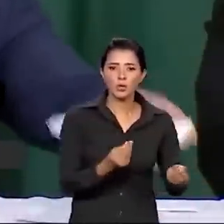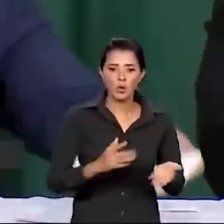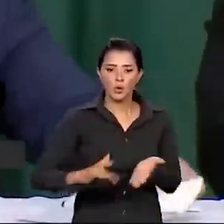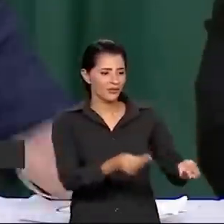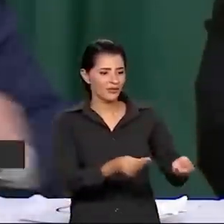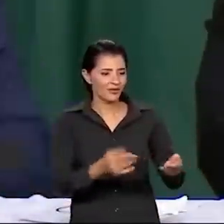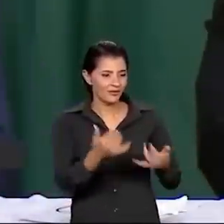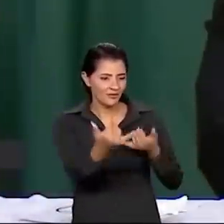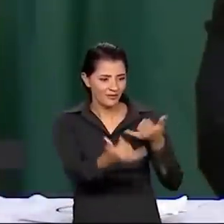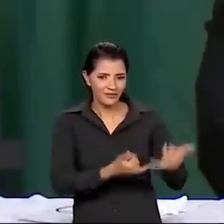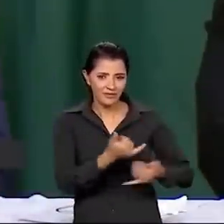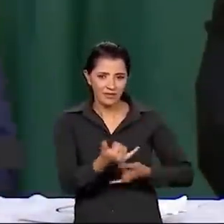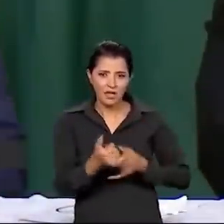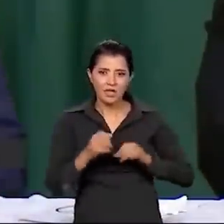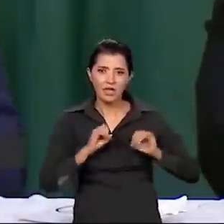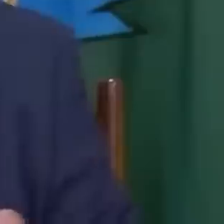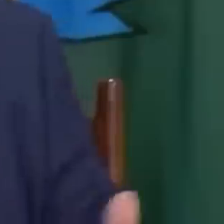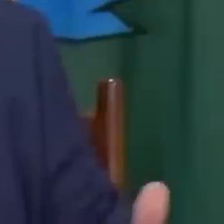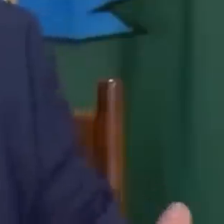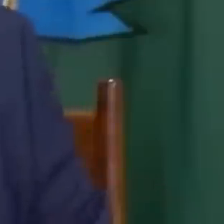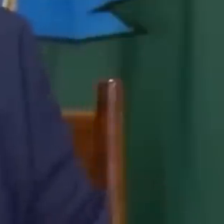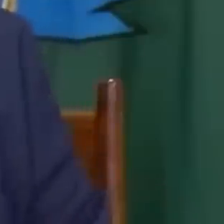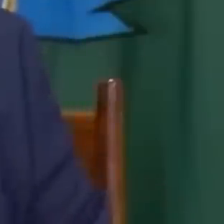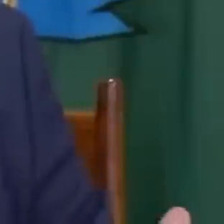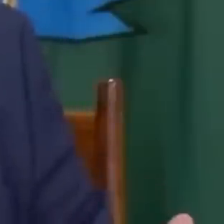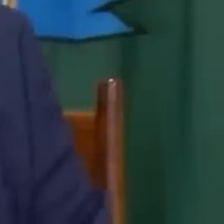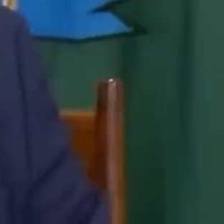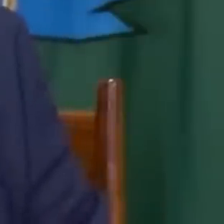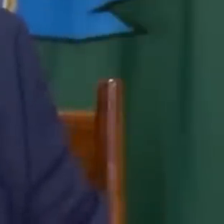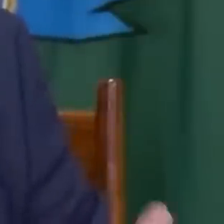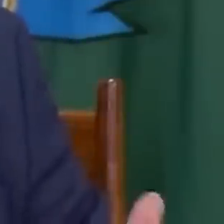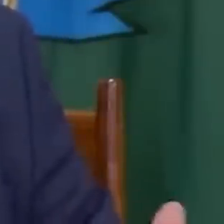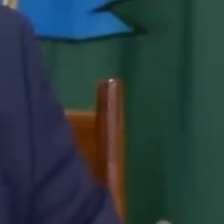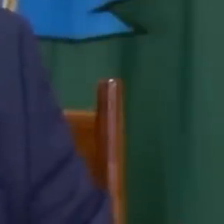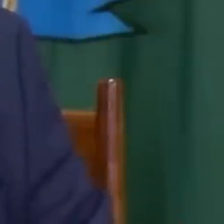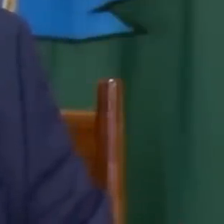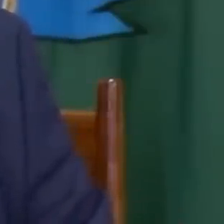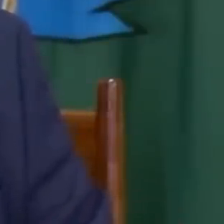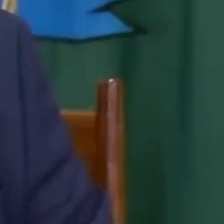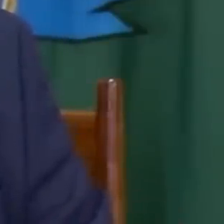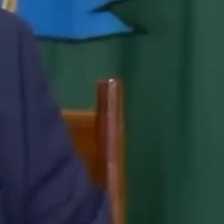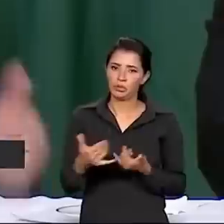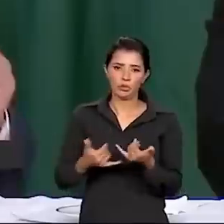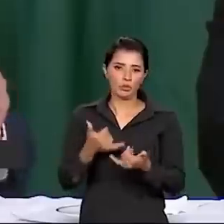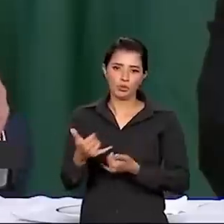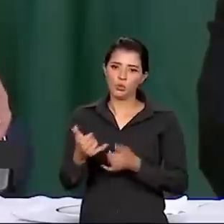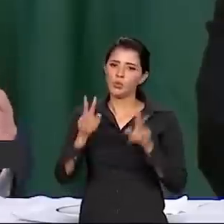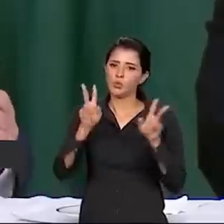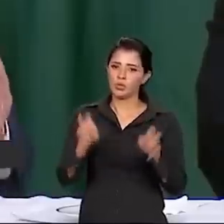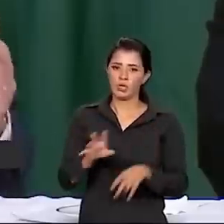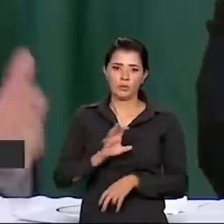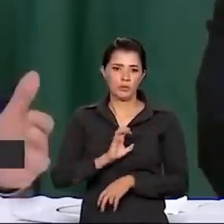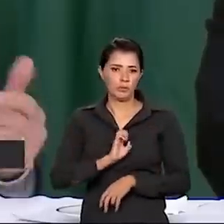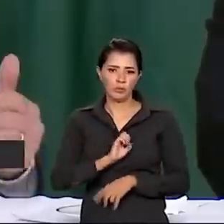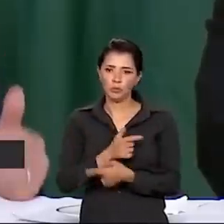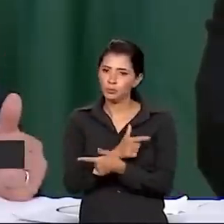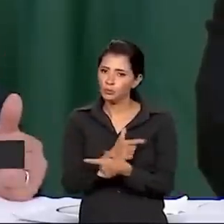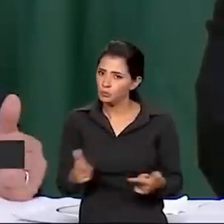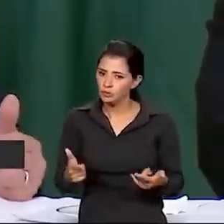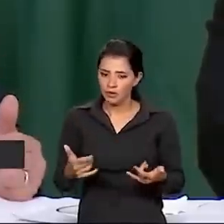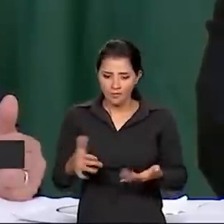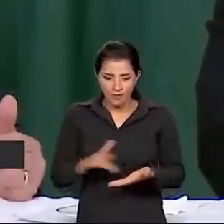aqui pra você brincar. Lá eu ensino logo um joguinho. Não tem jogo, não tem game falando de amor. Não tem game